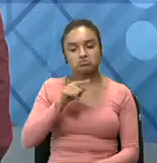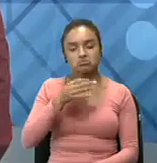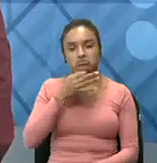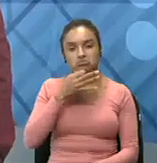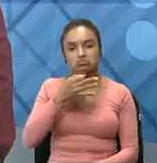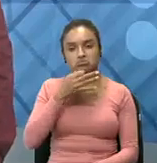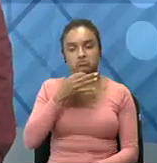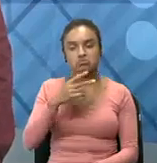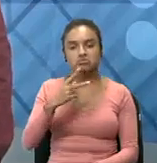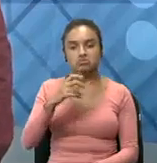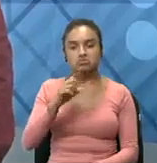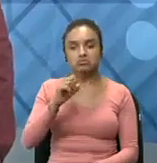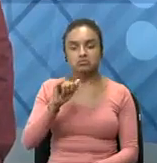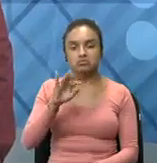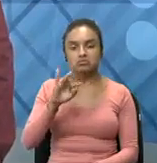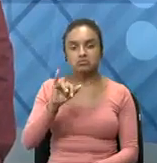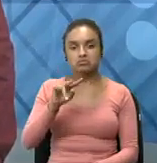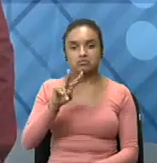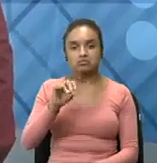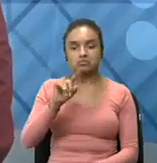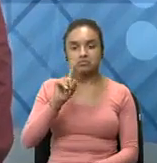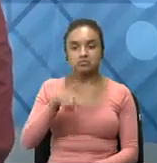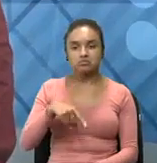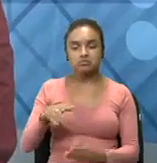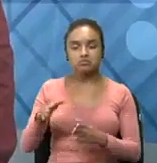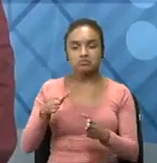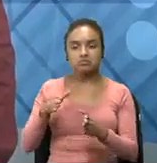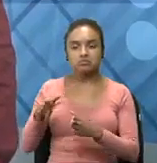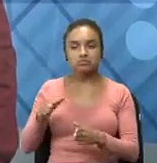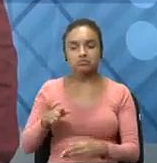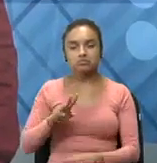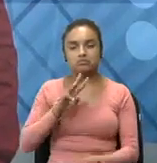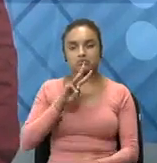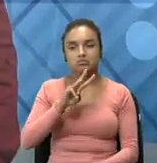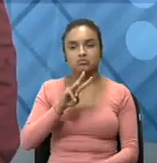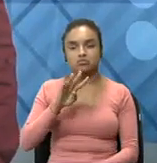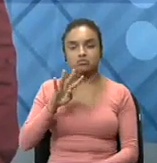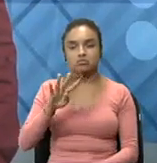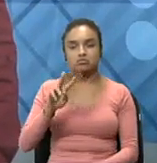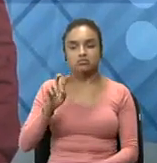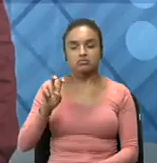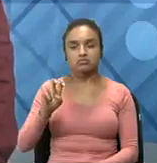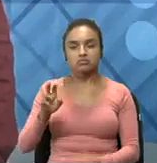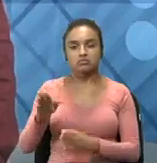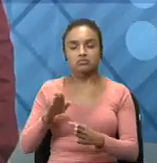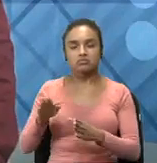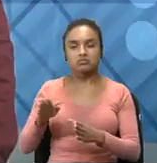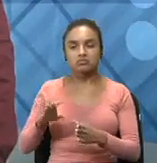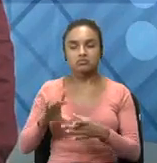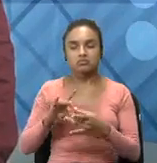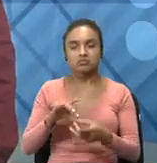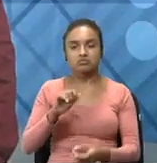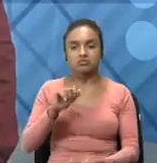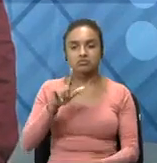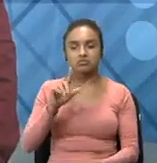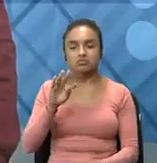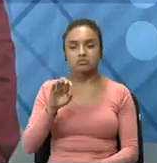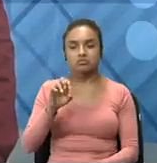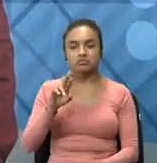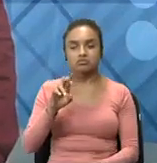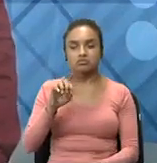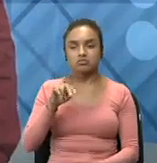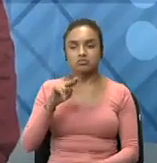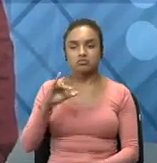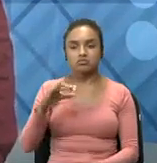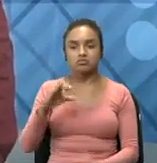termos positivos, é calcular os primeiros termos. Calcular uns 3, 4 primeiros termos para verificar se há ou não há alternância de sinal.